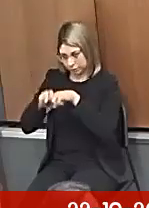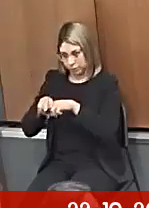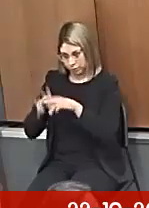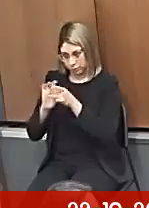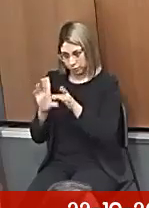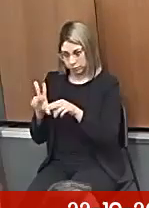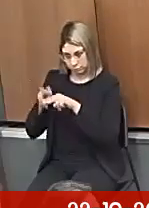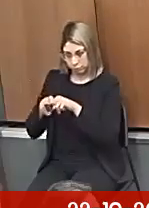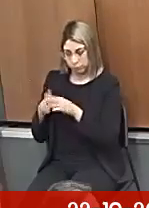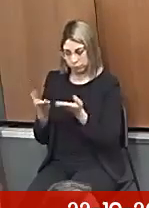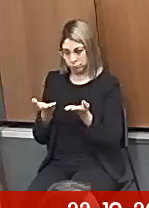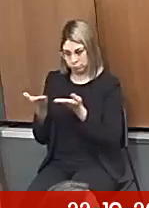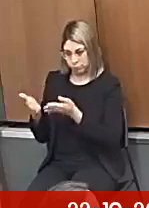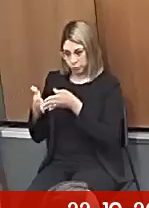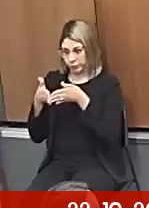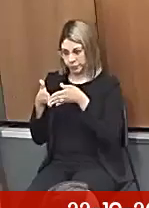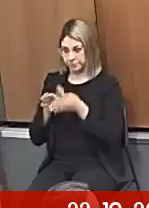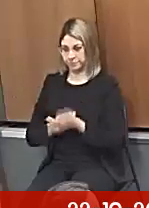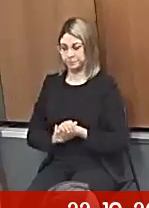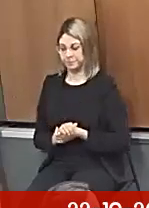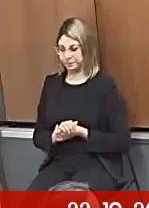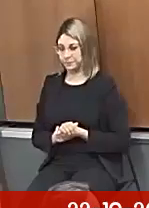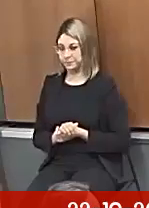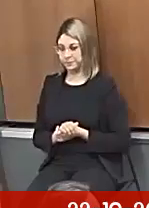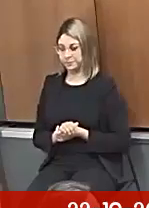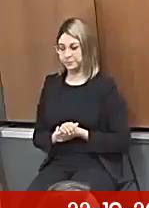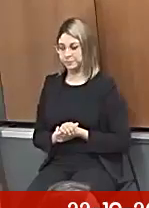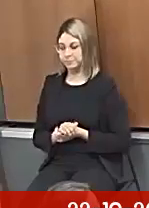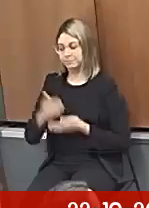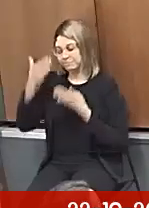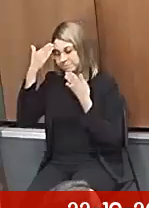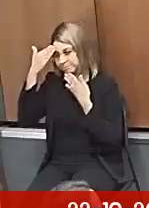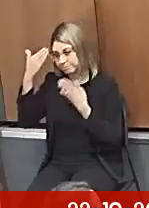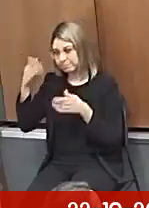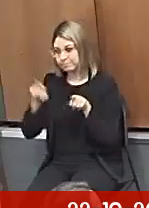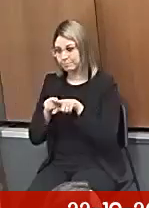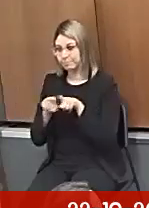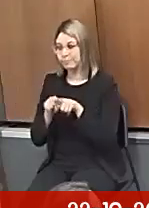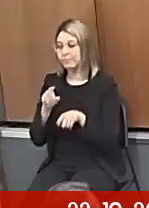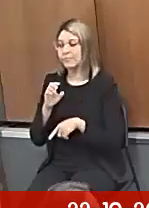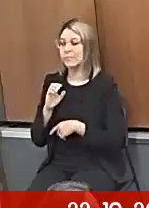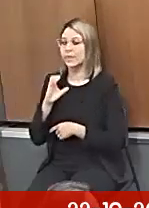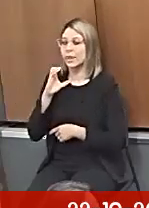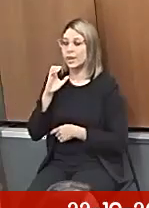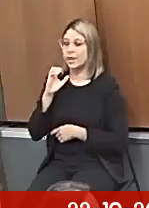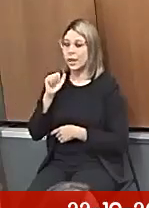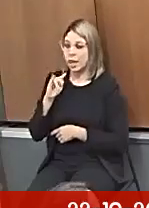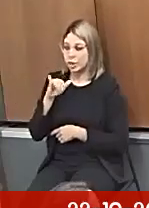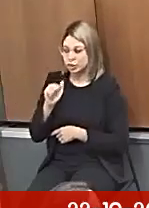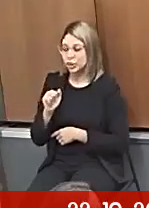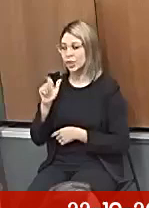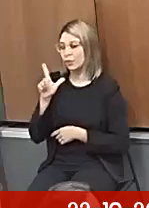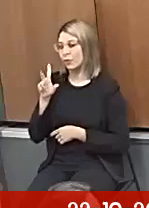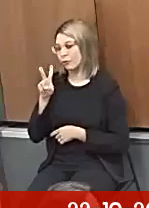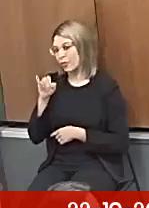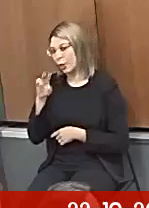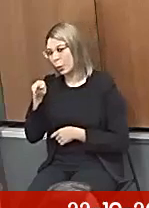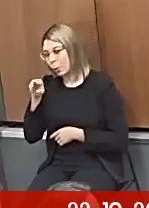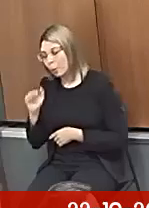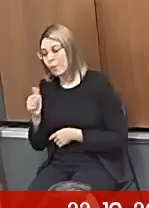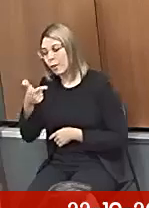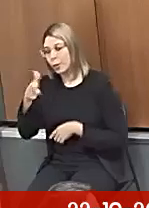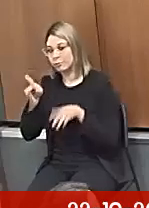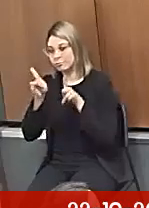mesa, por favor, tem aqui a cadeira. Quero agradecer aqui a presença da Kátia, da dona Vilma, de todos, na pessoa,